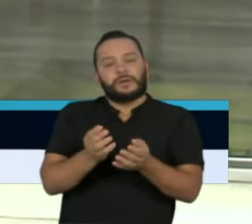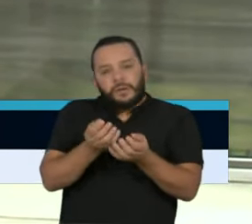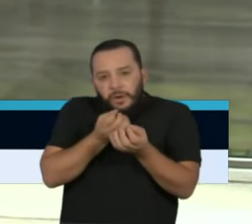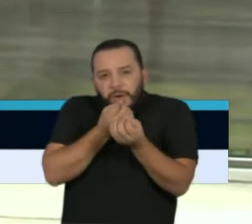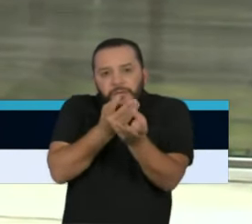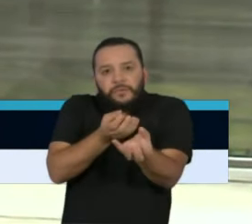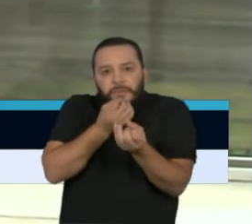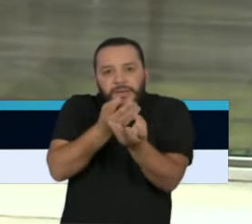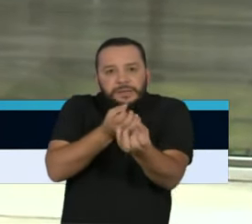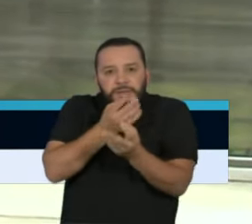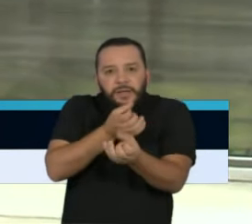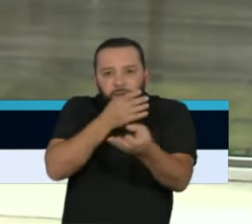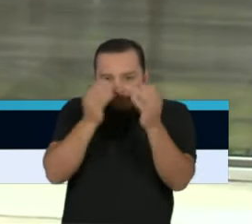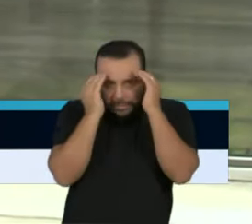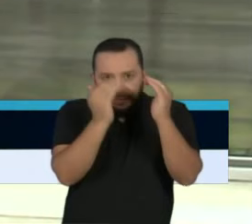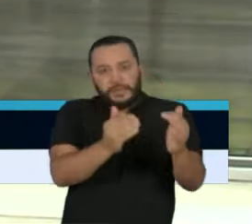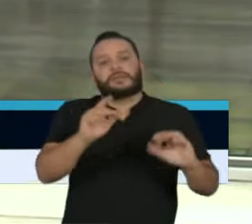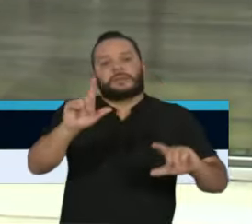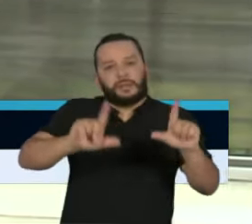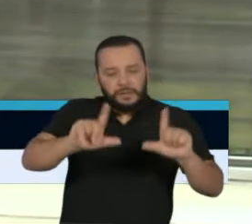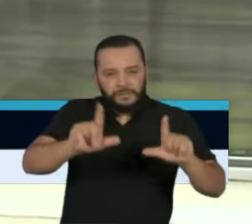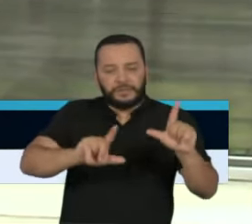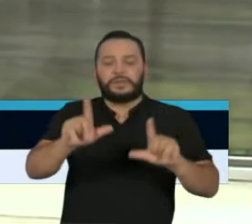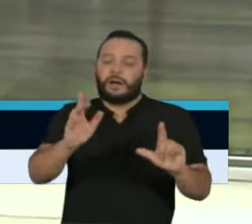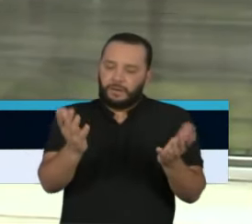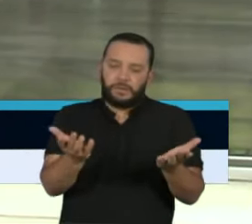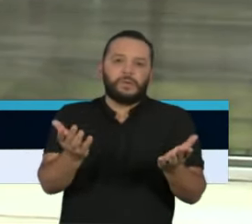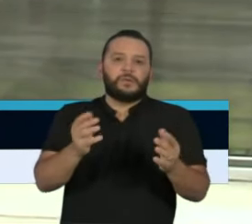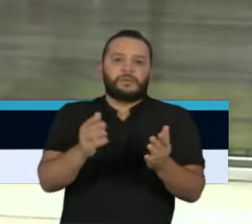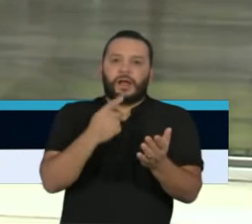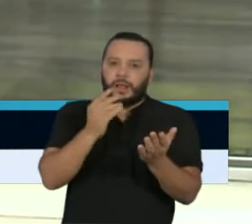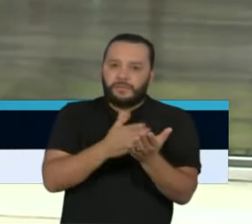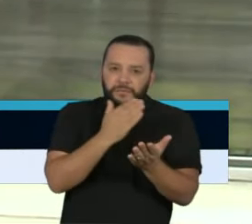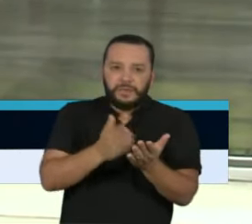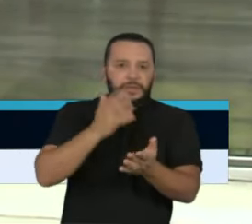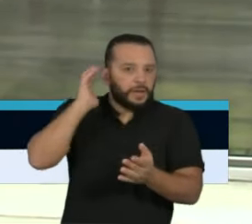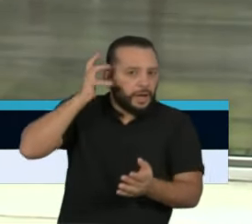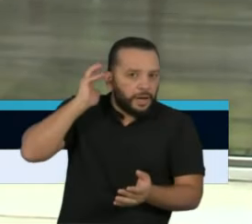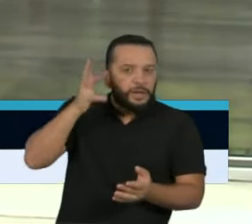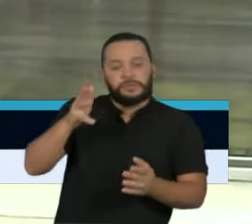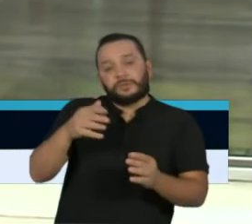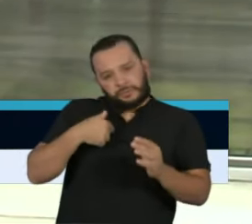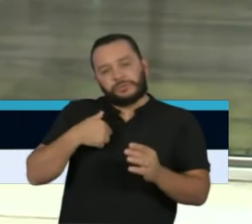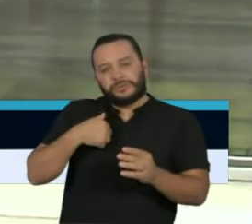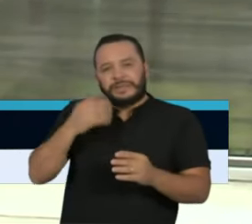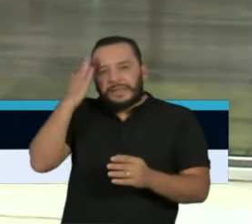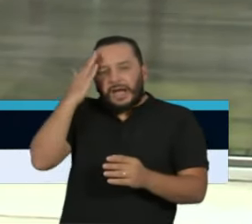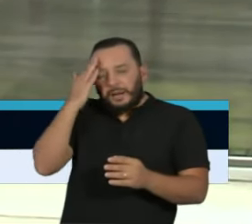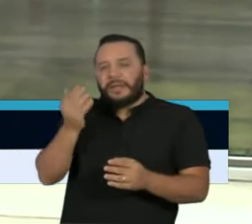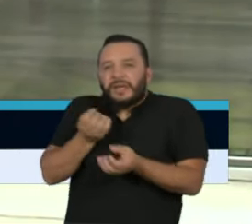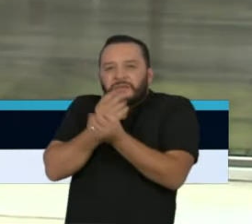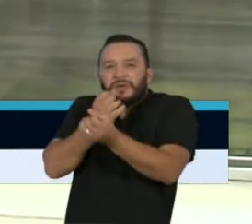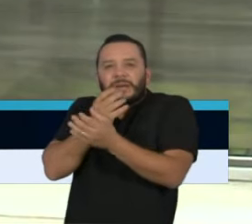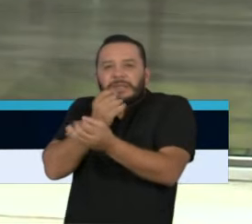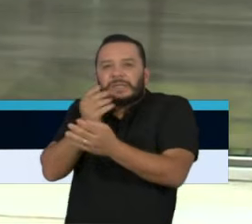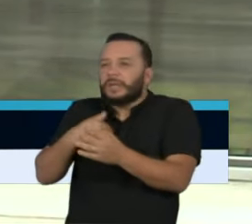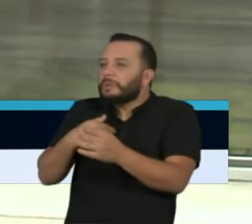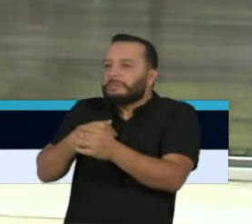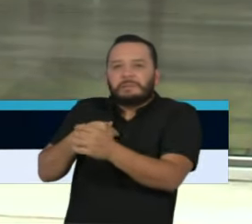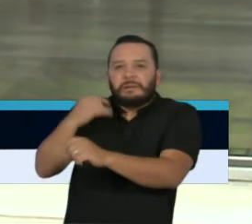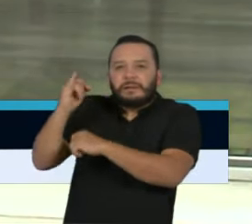informações de veículos de comunicação. Evitem captar informações sobre o coronavírus fora das